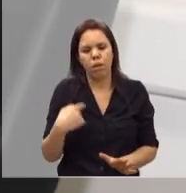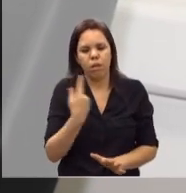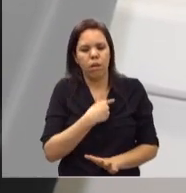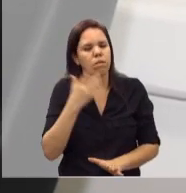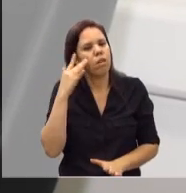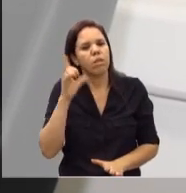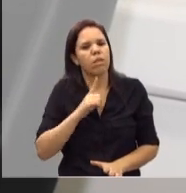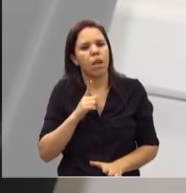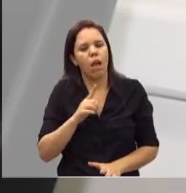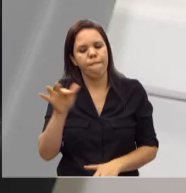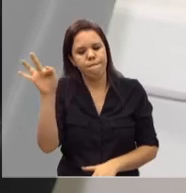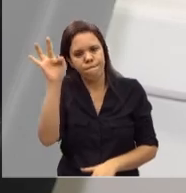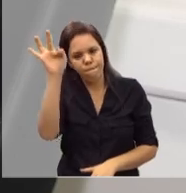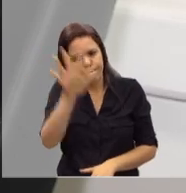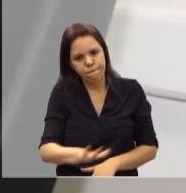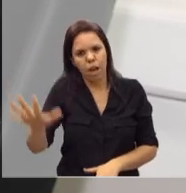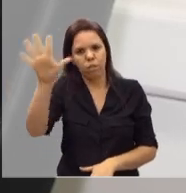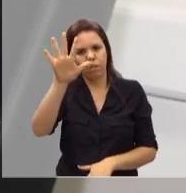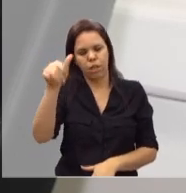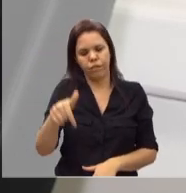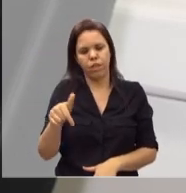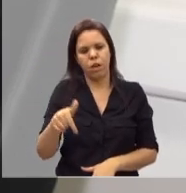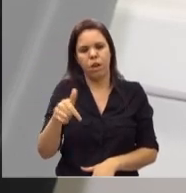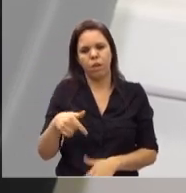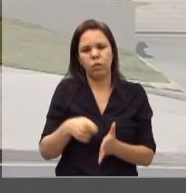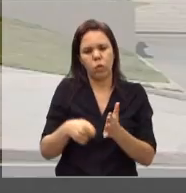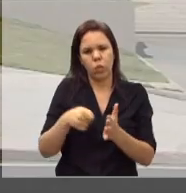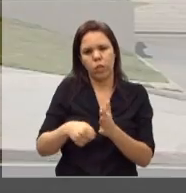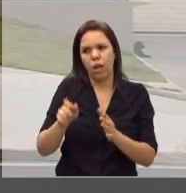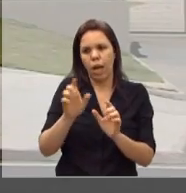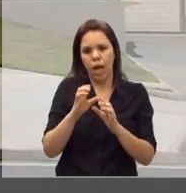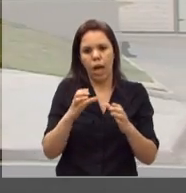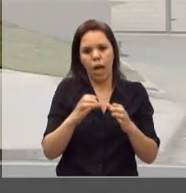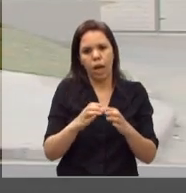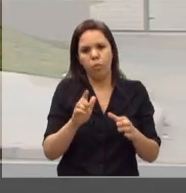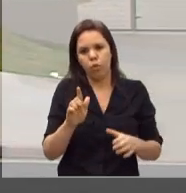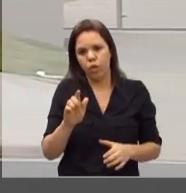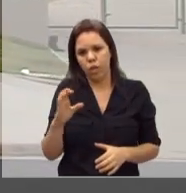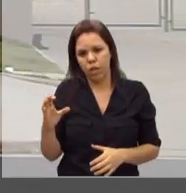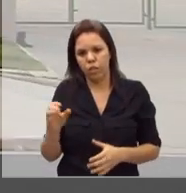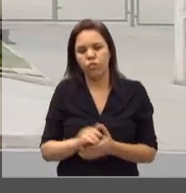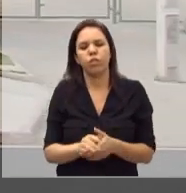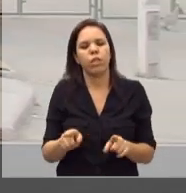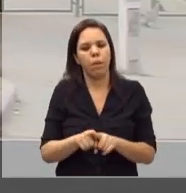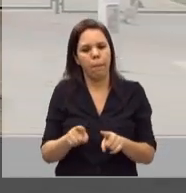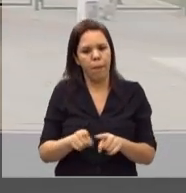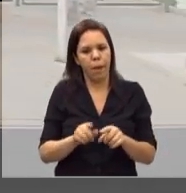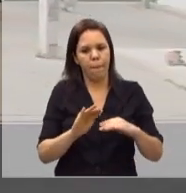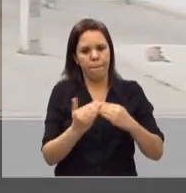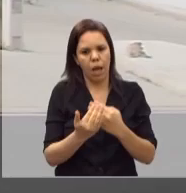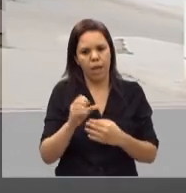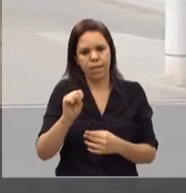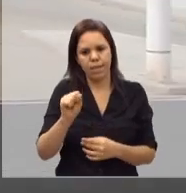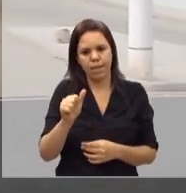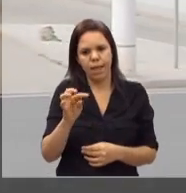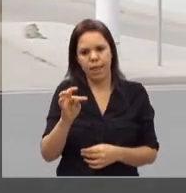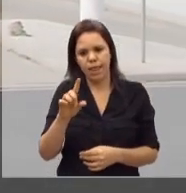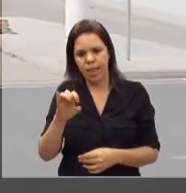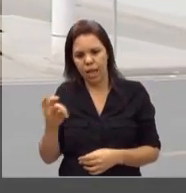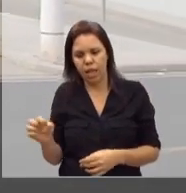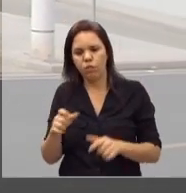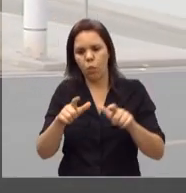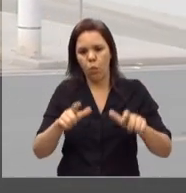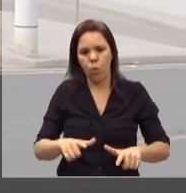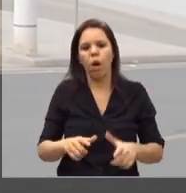de uma universidade federal. Nós começamos a batalhar lá na região do Campo Grande, no satélite Íris, para ter uma área para trazer essa universidade